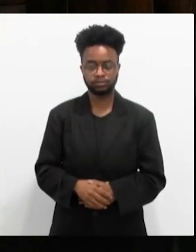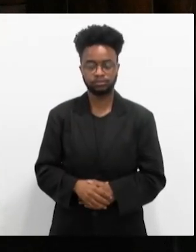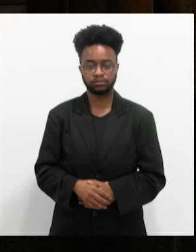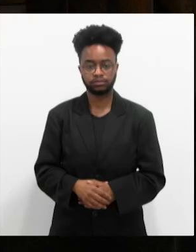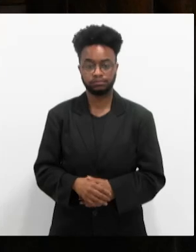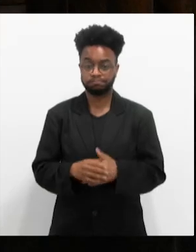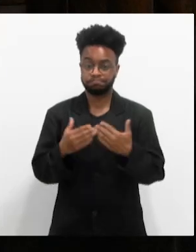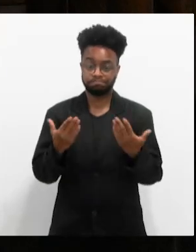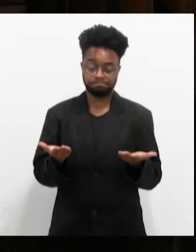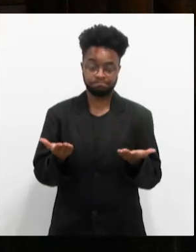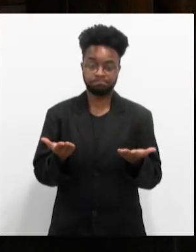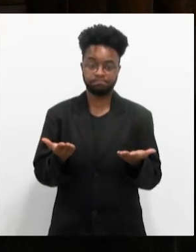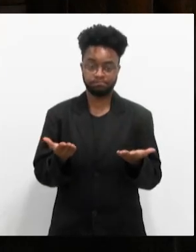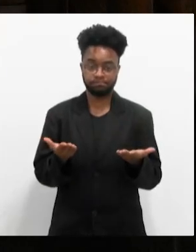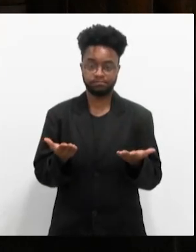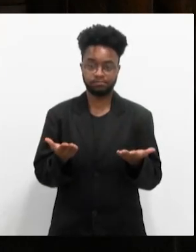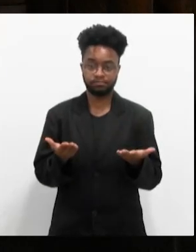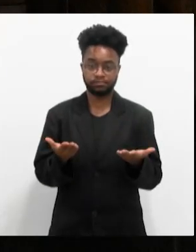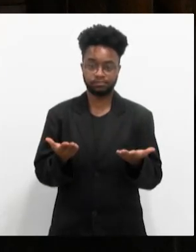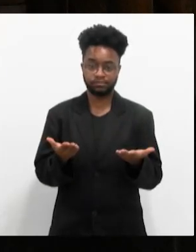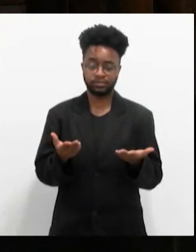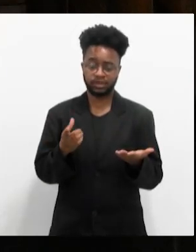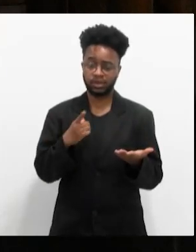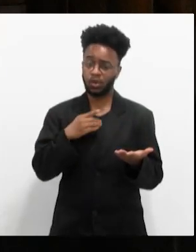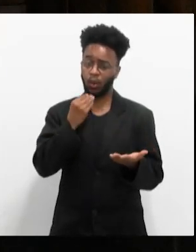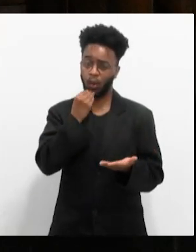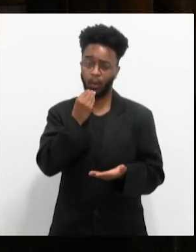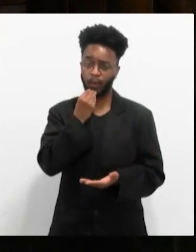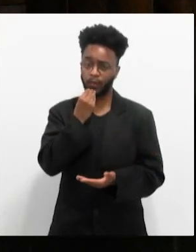Ora, nem o vovó viu a uva,